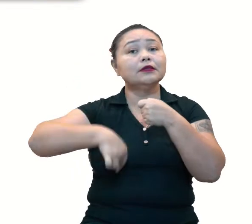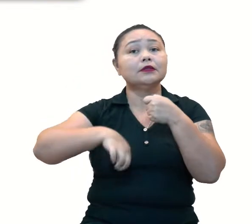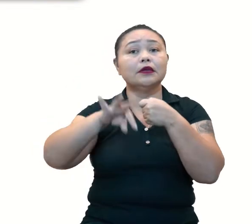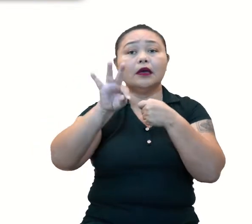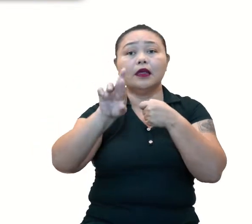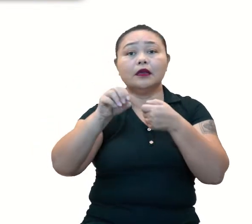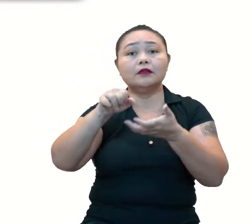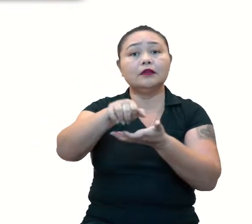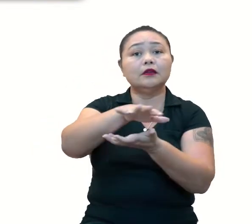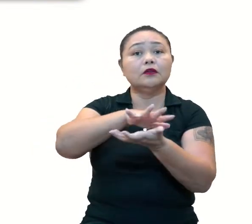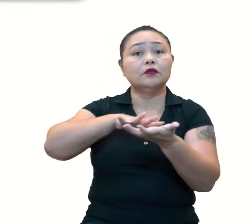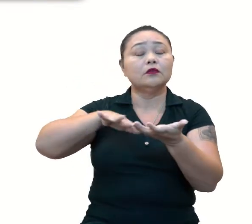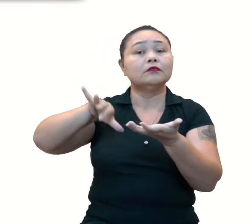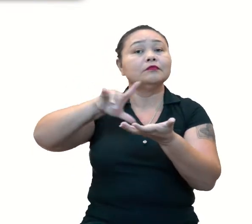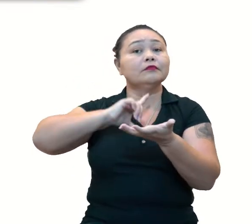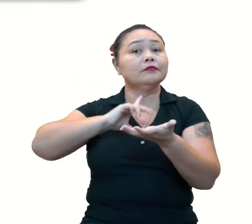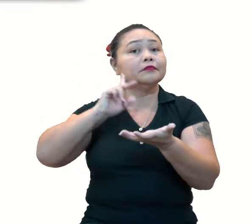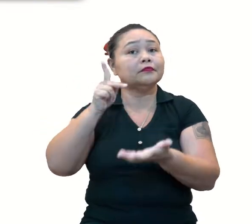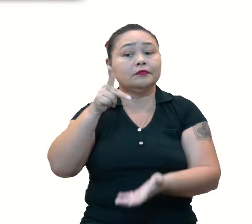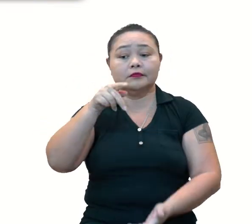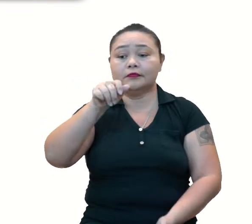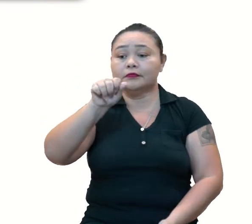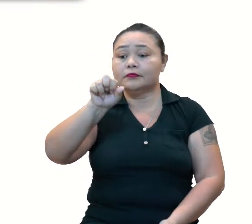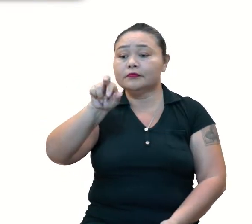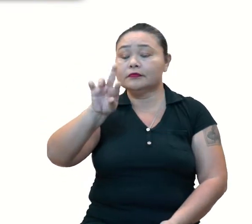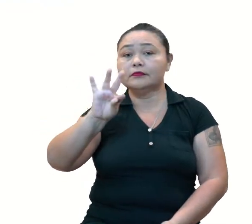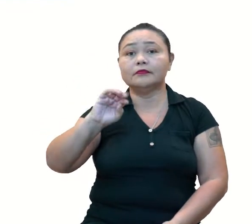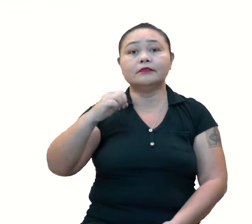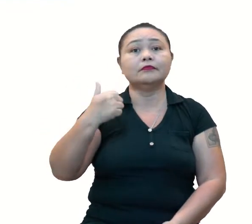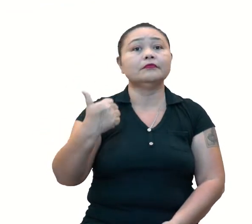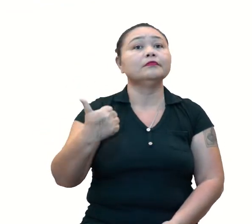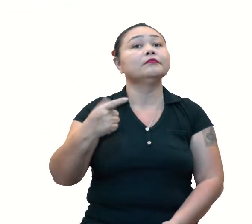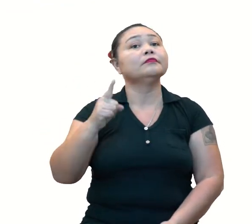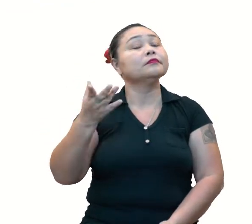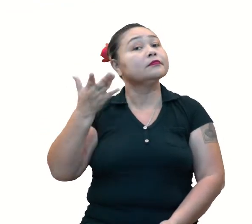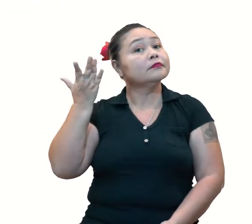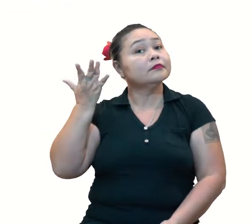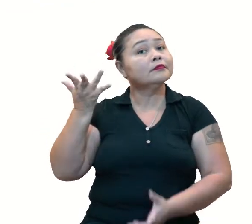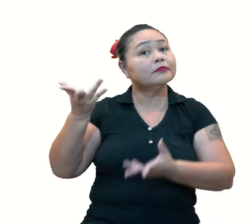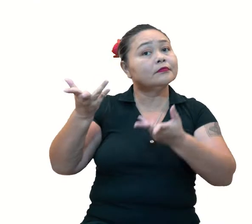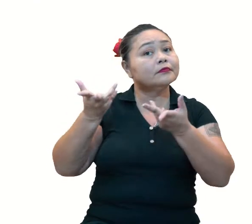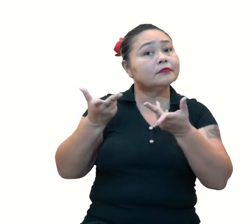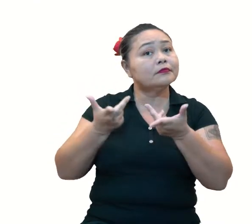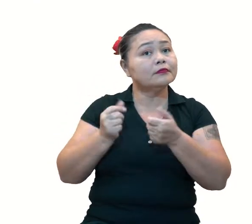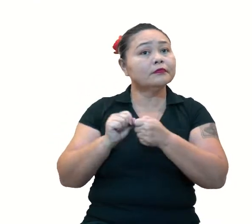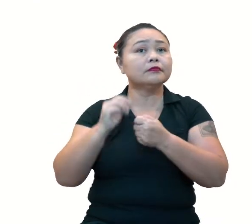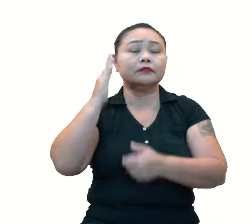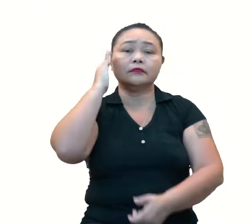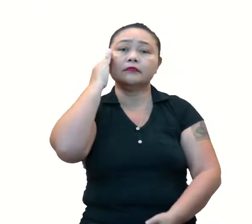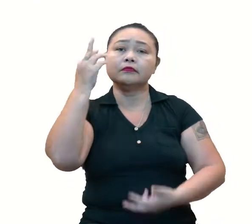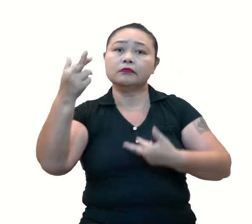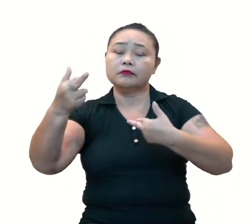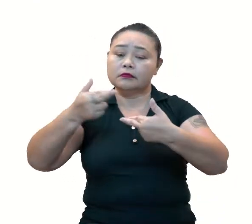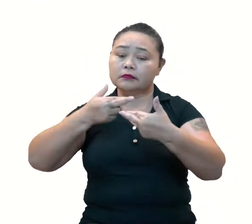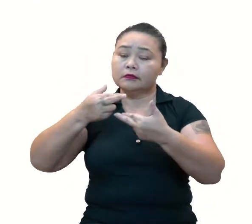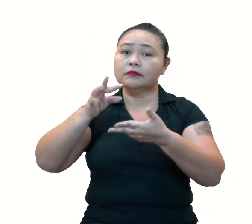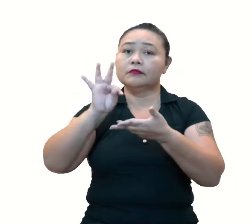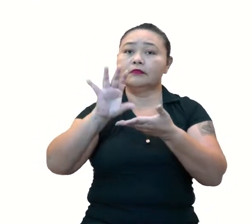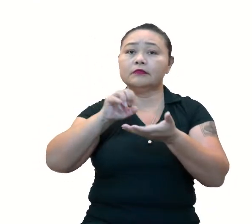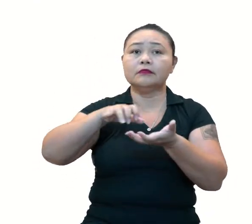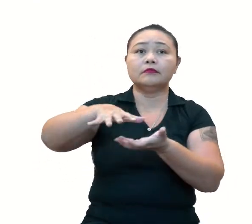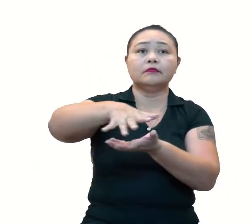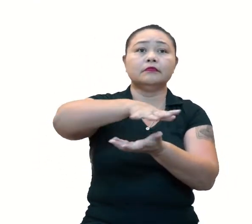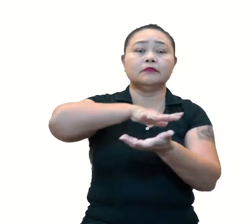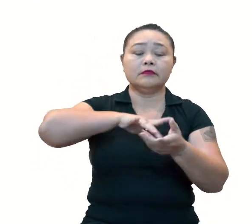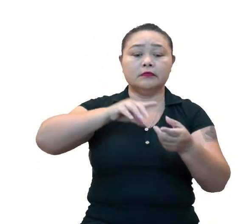né? Partiu! A gente aqui não deixa os problemas sem solução. Vamos lá nas habilidades, então. Entender as relações trigonométricas no